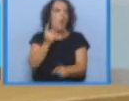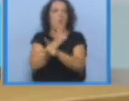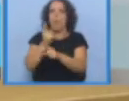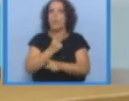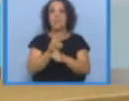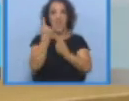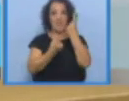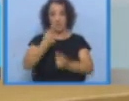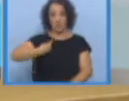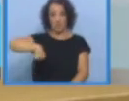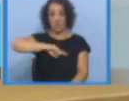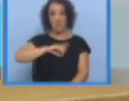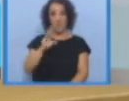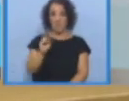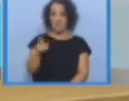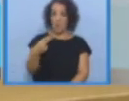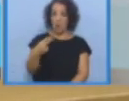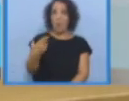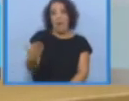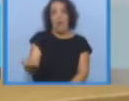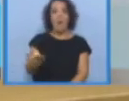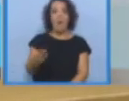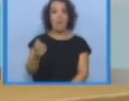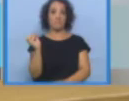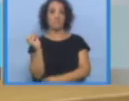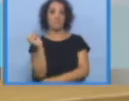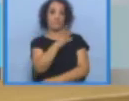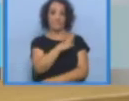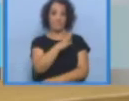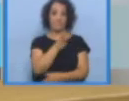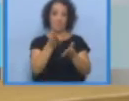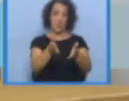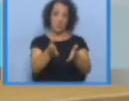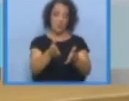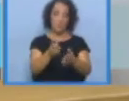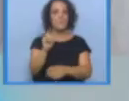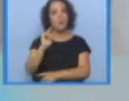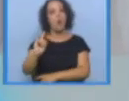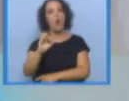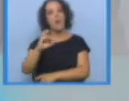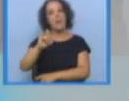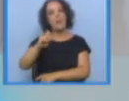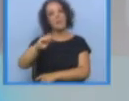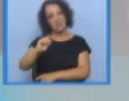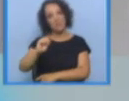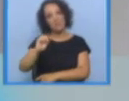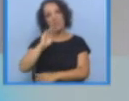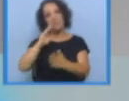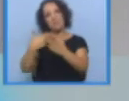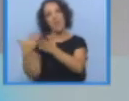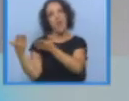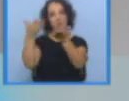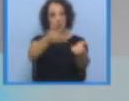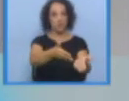alguns de nós tenham esses 10 euros disponíveis para pôr lá nos links da ajuda. E através da Caritas pode ser uma forma de lá chegar ajuda a uma das